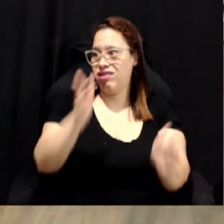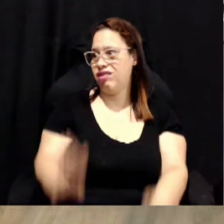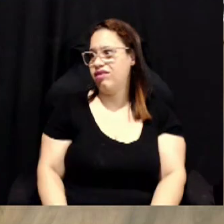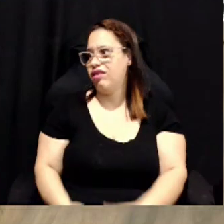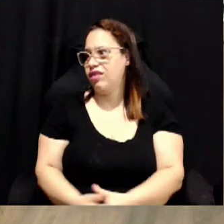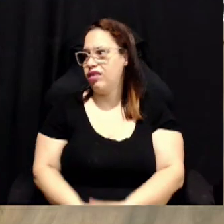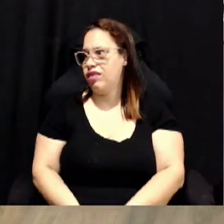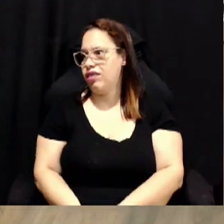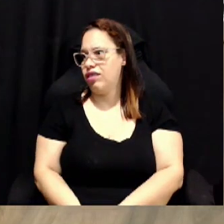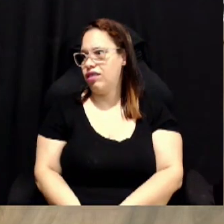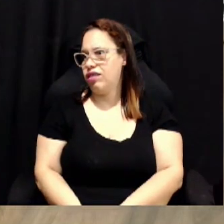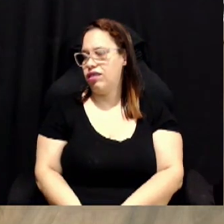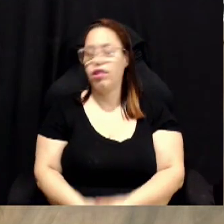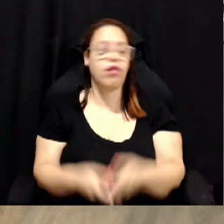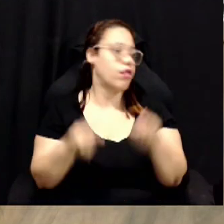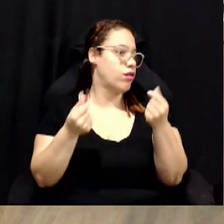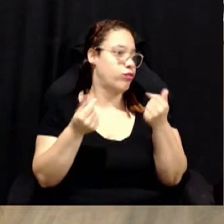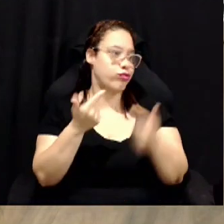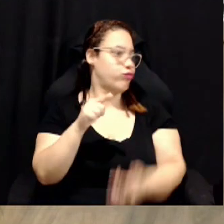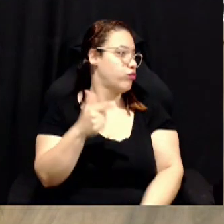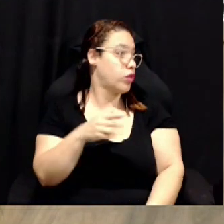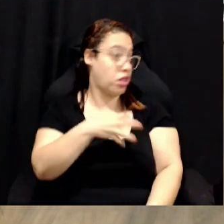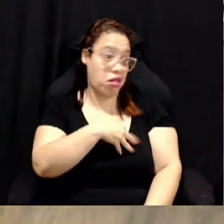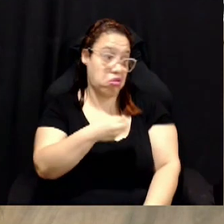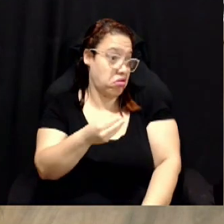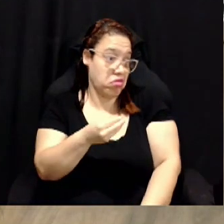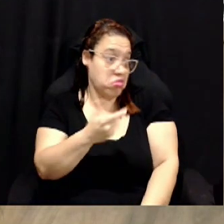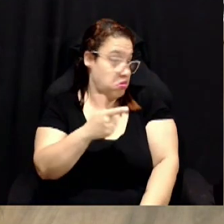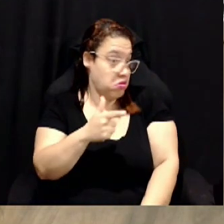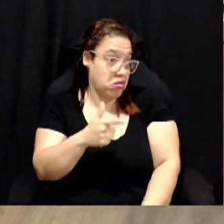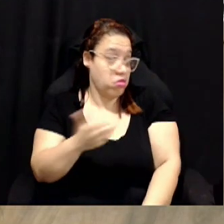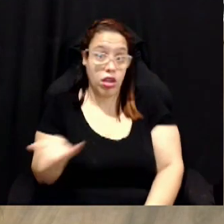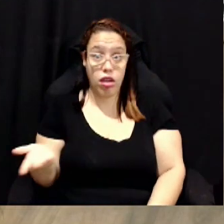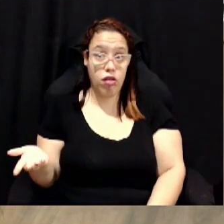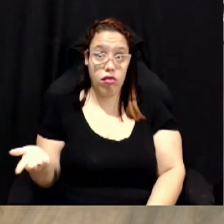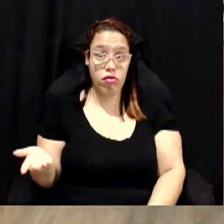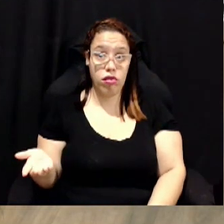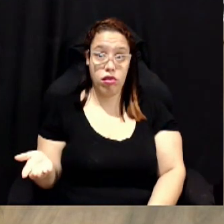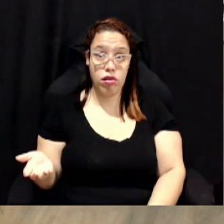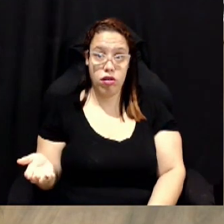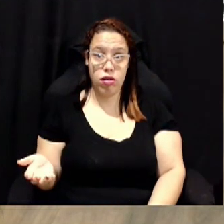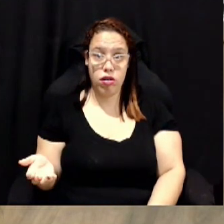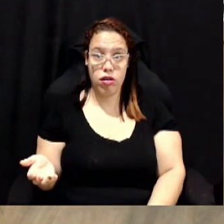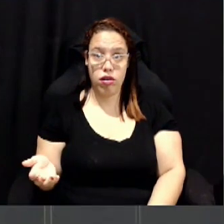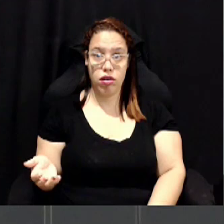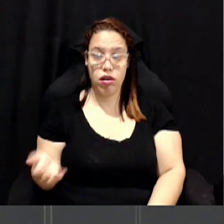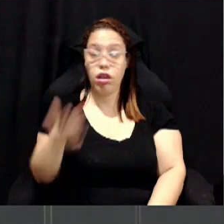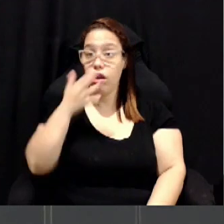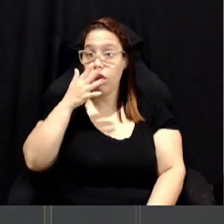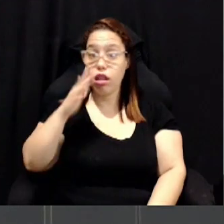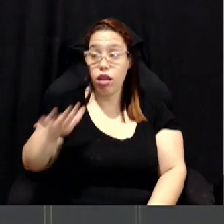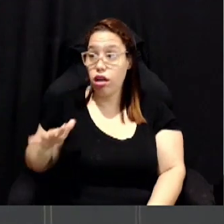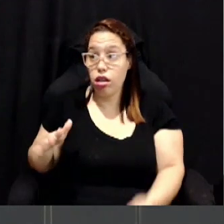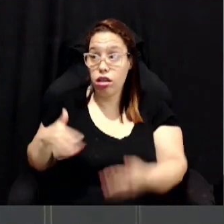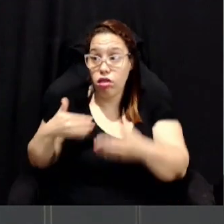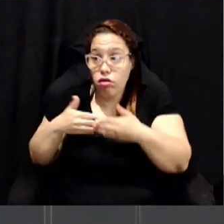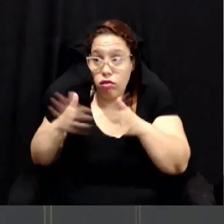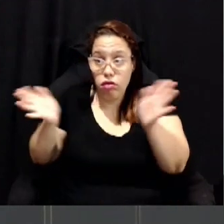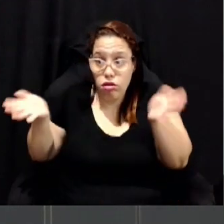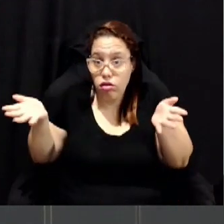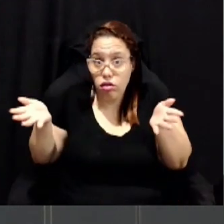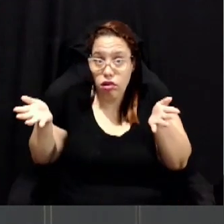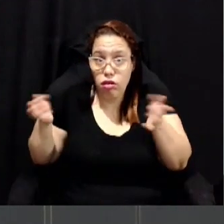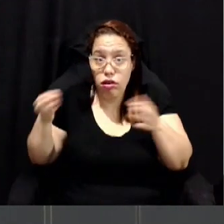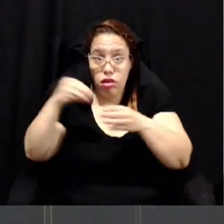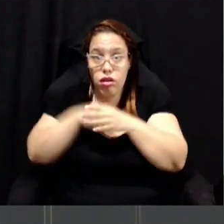condição financeira então e tem filho? Não. E você vê que tem crianças que estão dentro de casa,